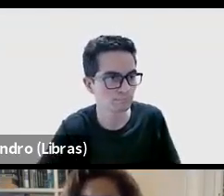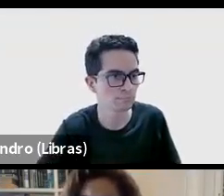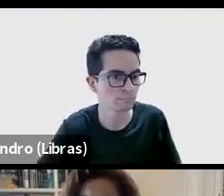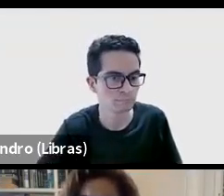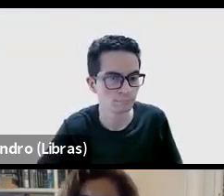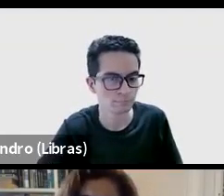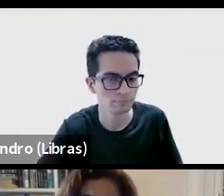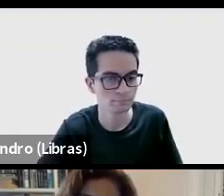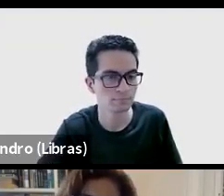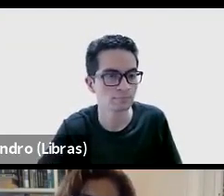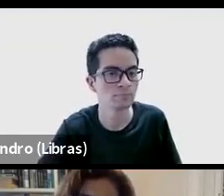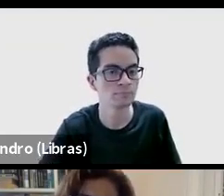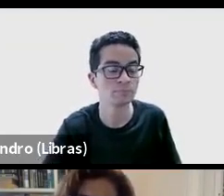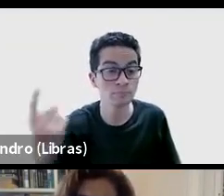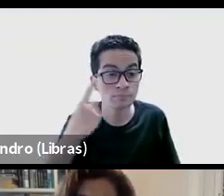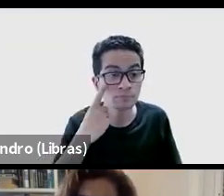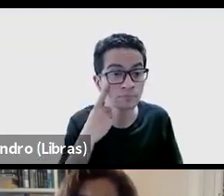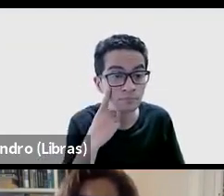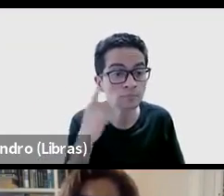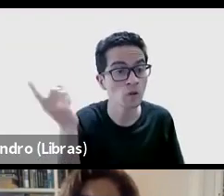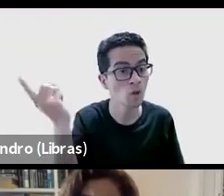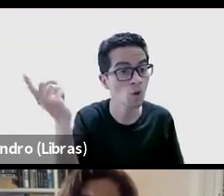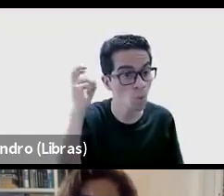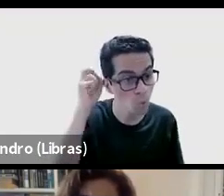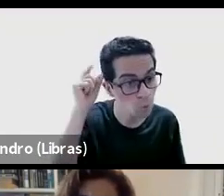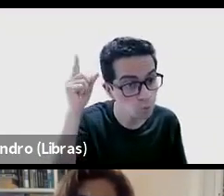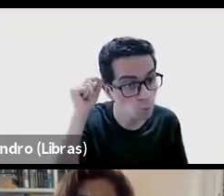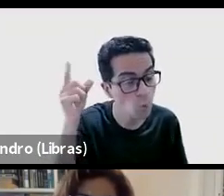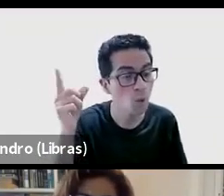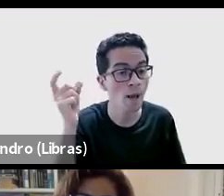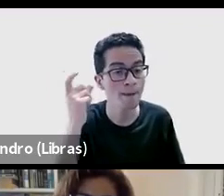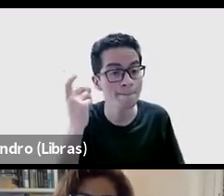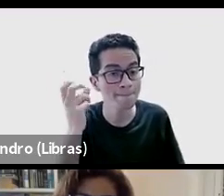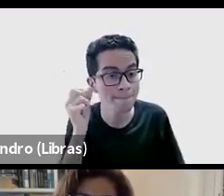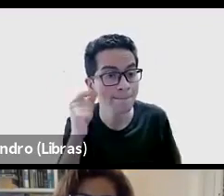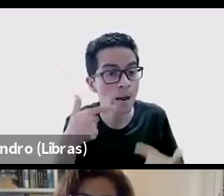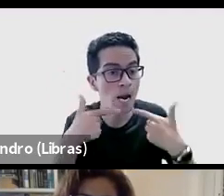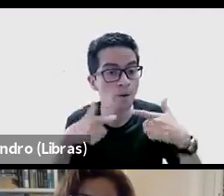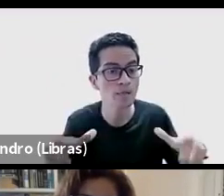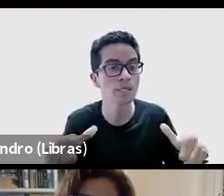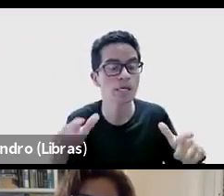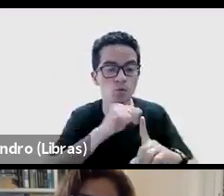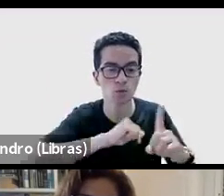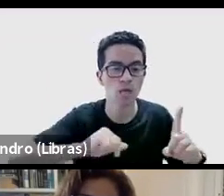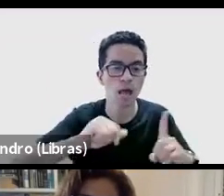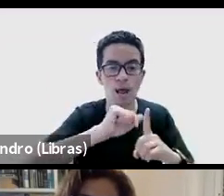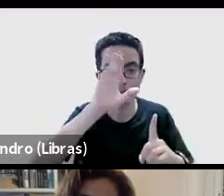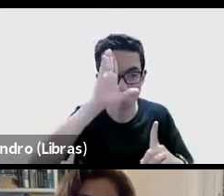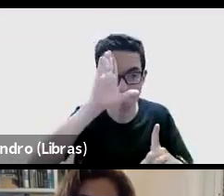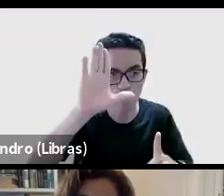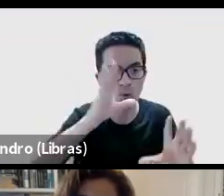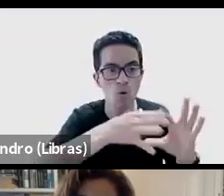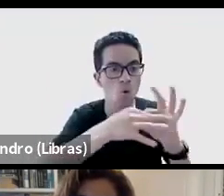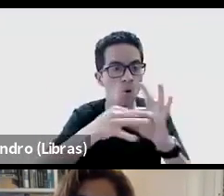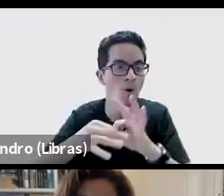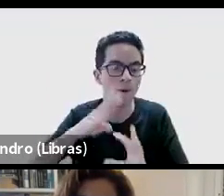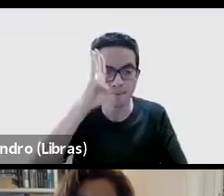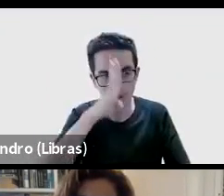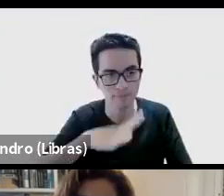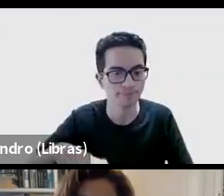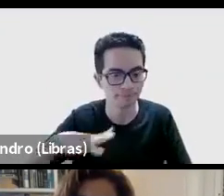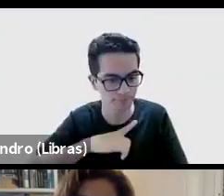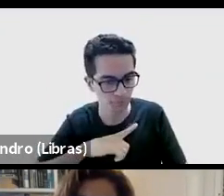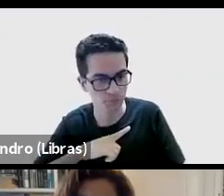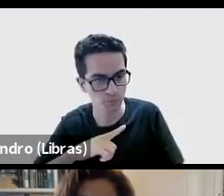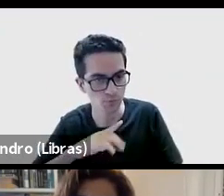Das relações entre linguagem, cultura e sociedade, né? Pensando um pouco, né? Mais especificamente no contexto brasileiro, onde a